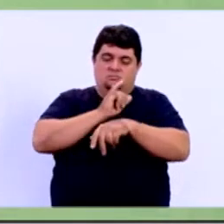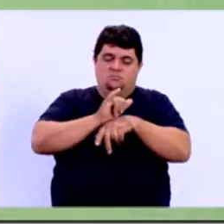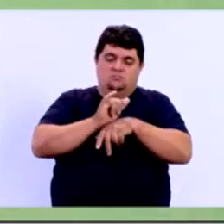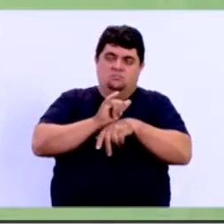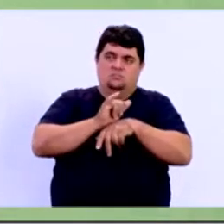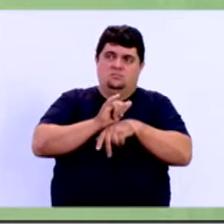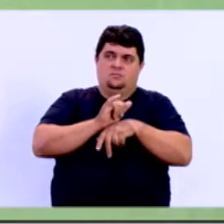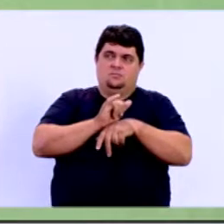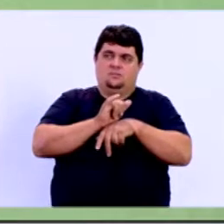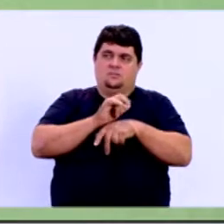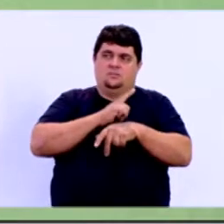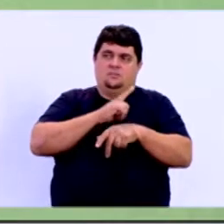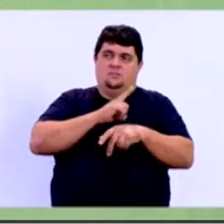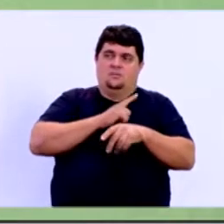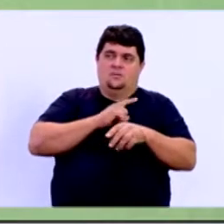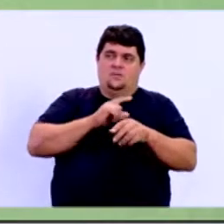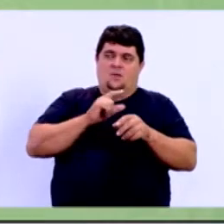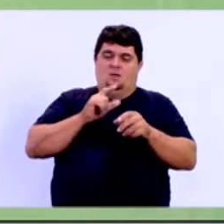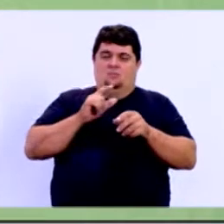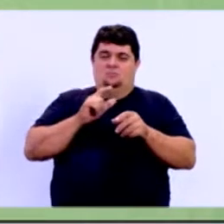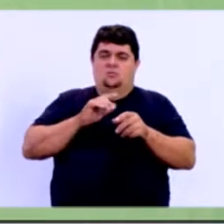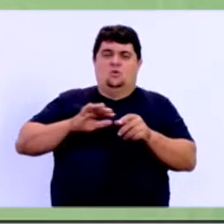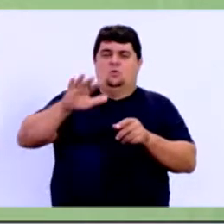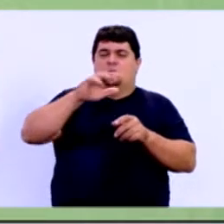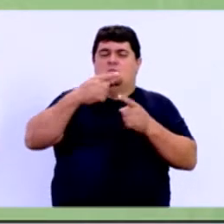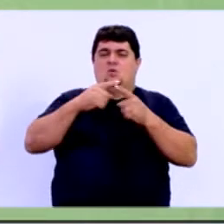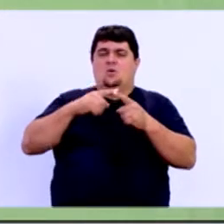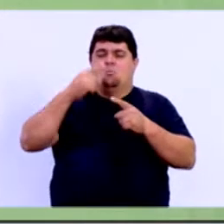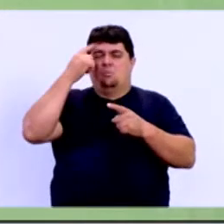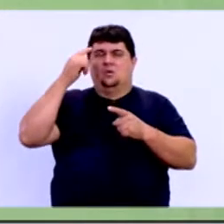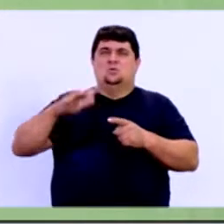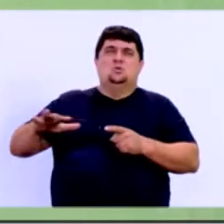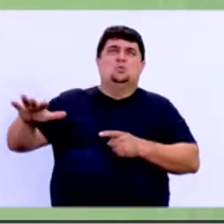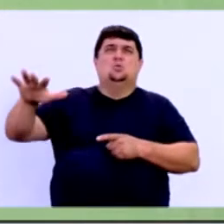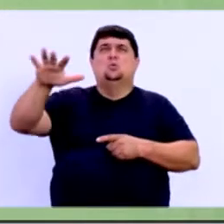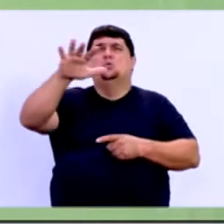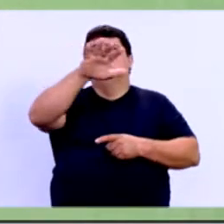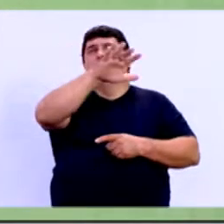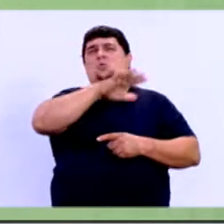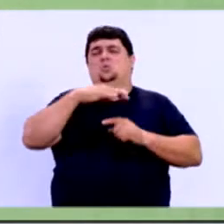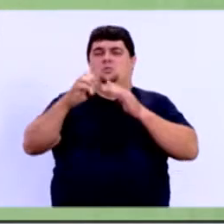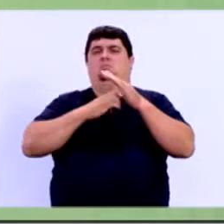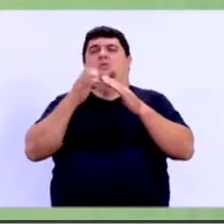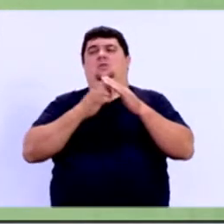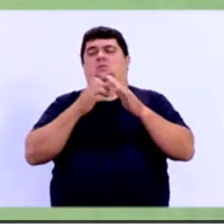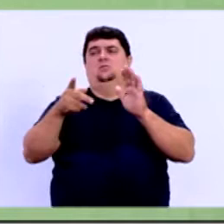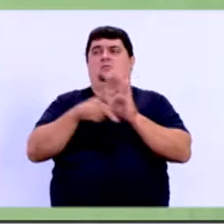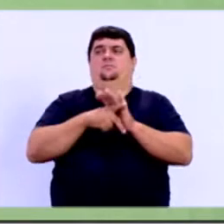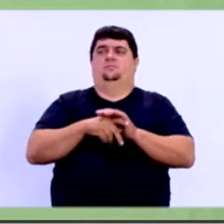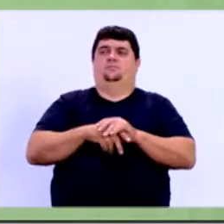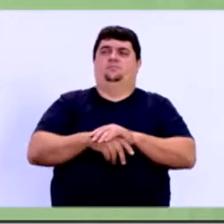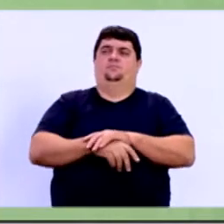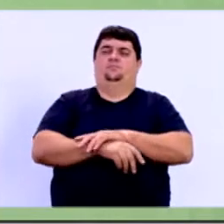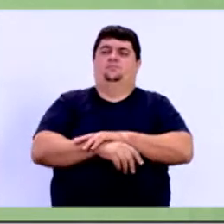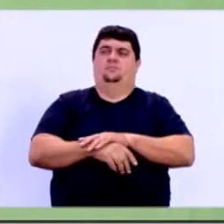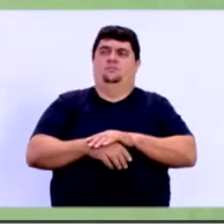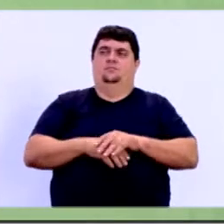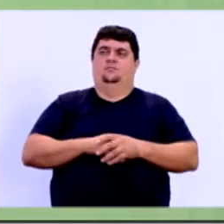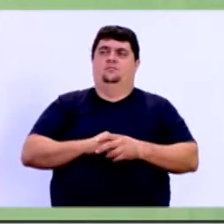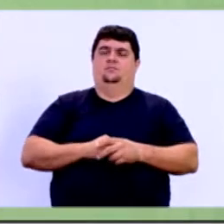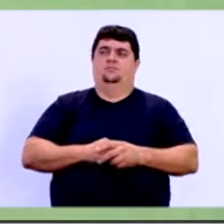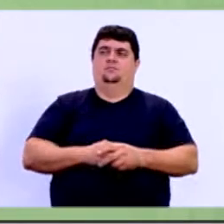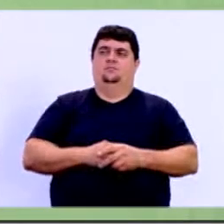estratégico com aplicação de forma global ou em toda a empresa, ou em toda a